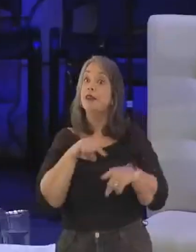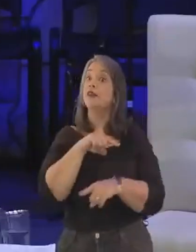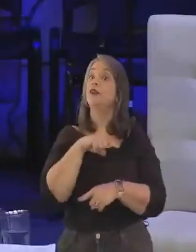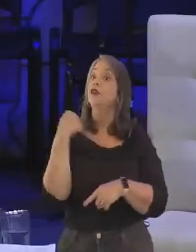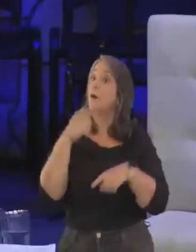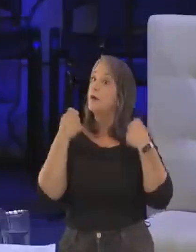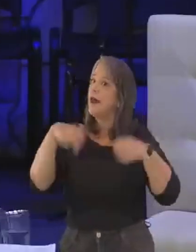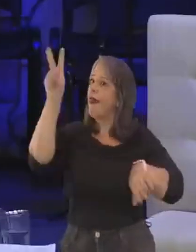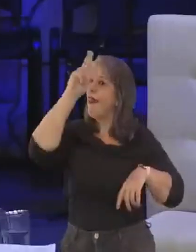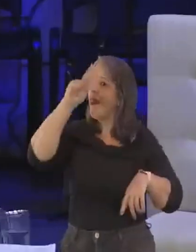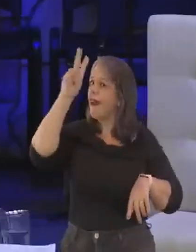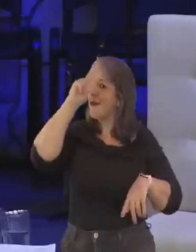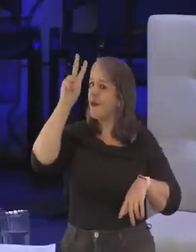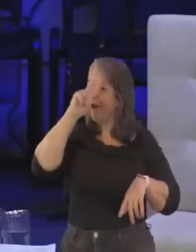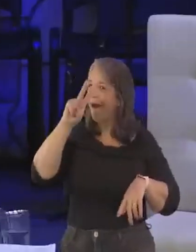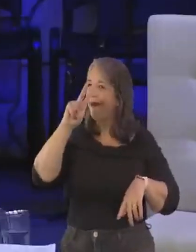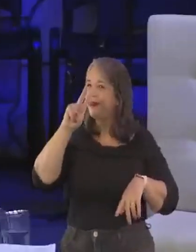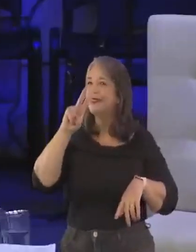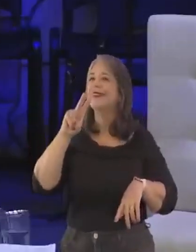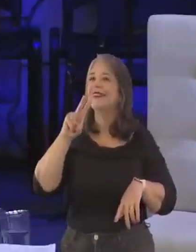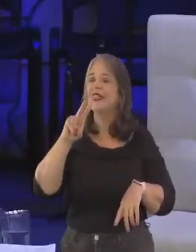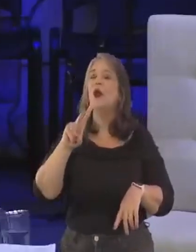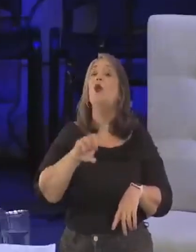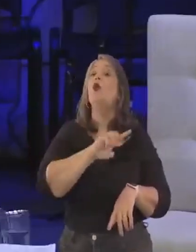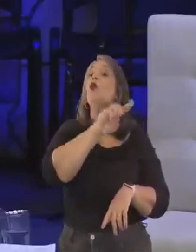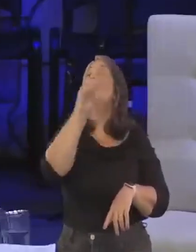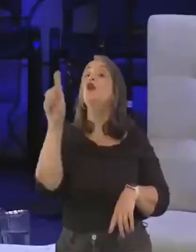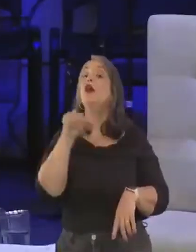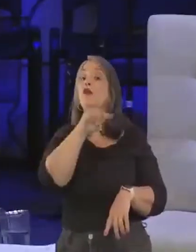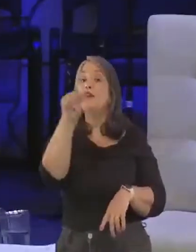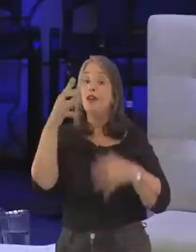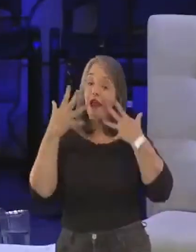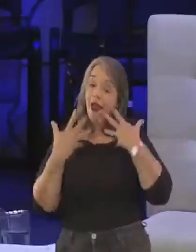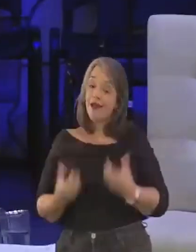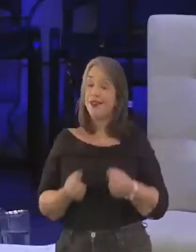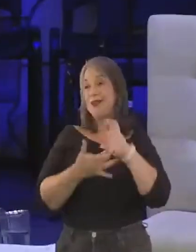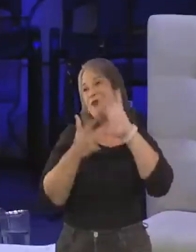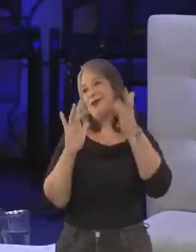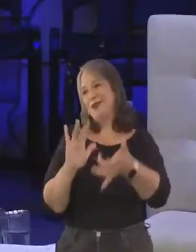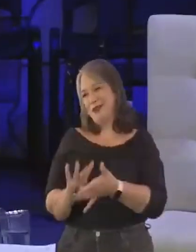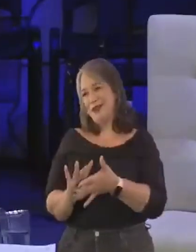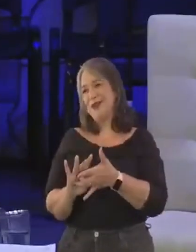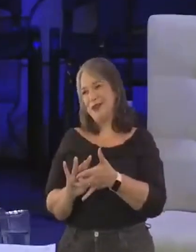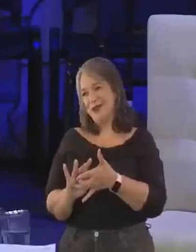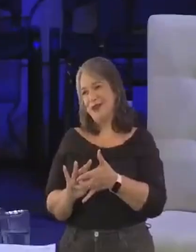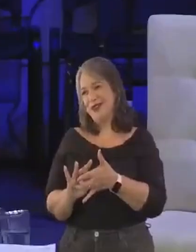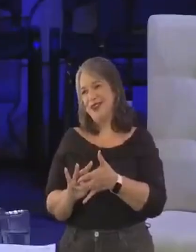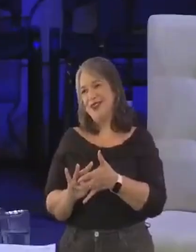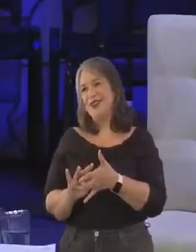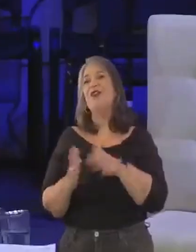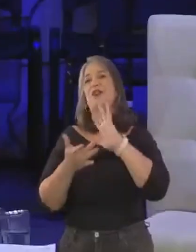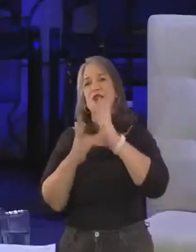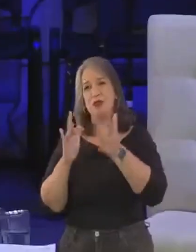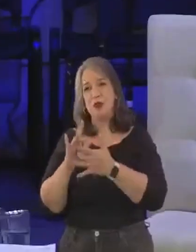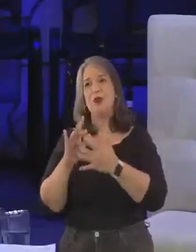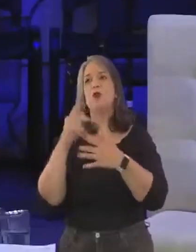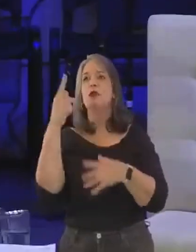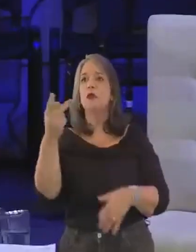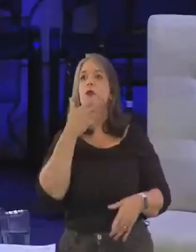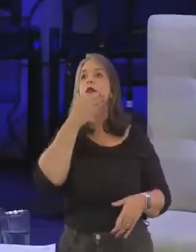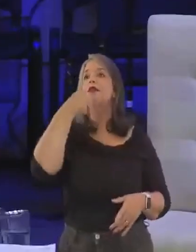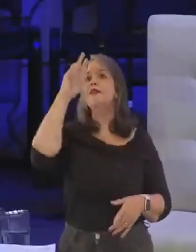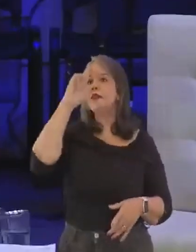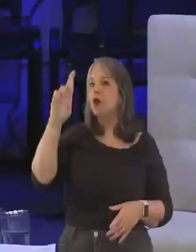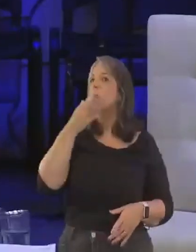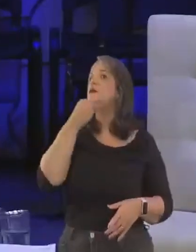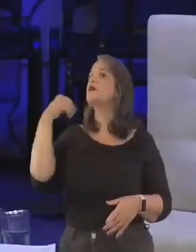dia precioso em que você recebeu Jesus como seu Senhor e como seu Salvador. Lembre-se